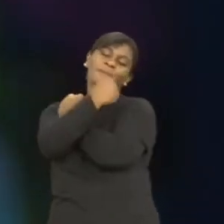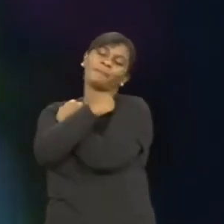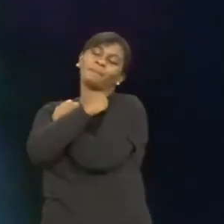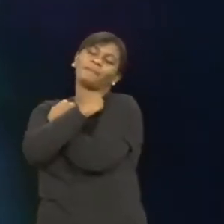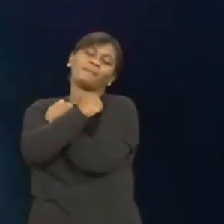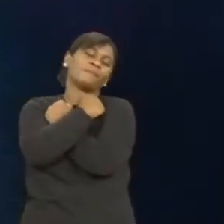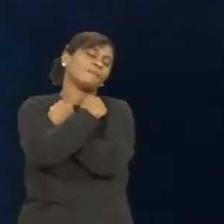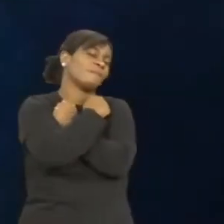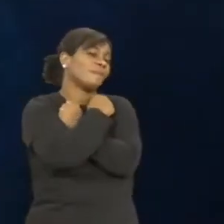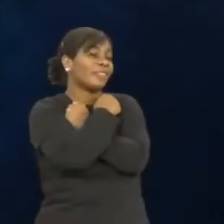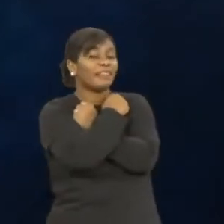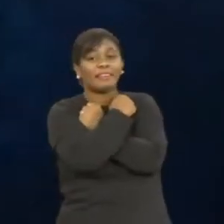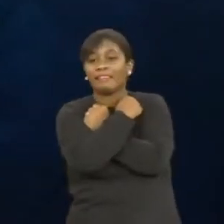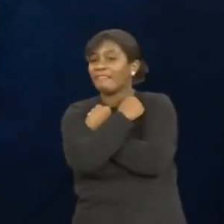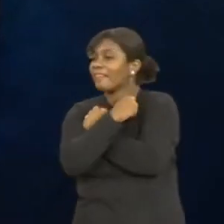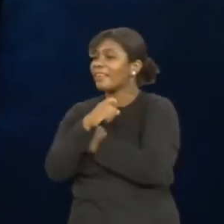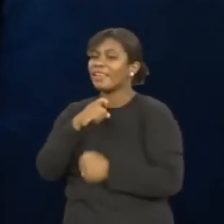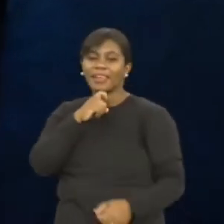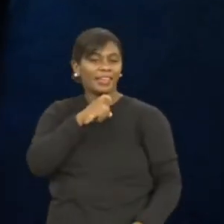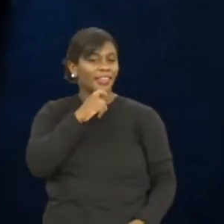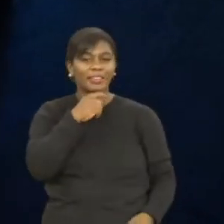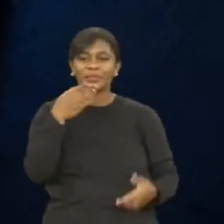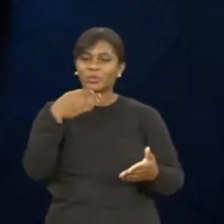Nem chegou dia 11